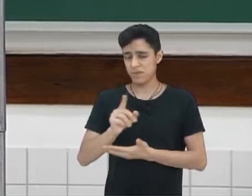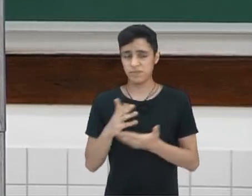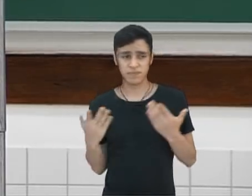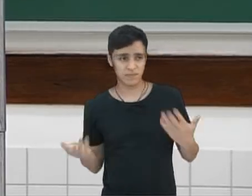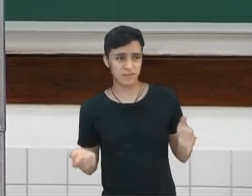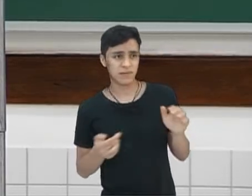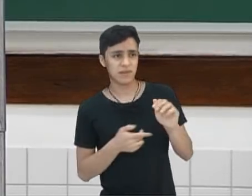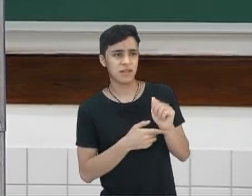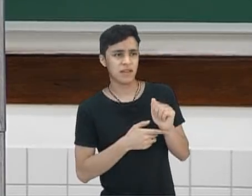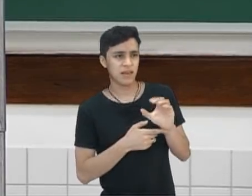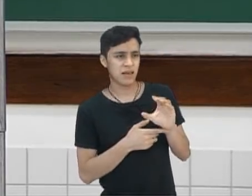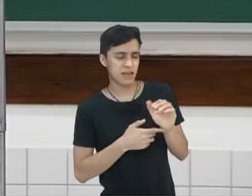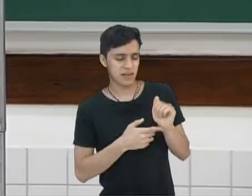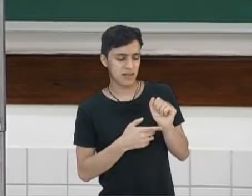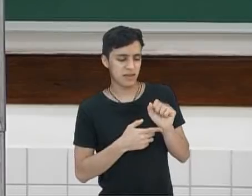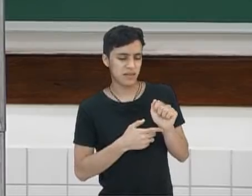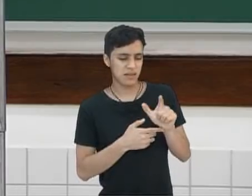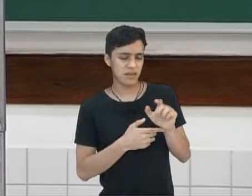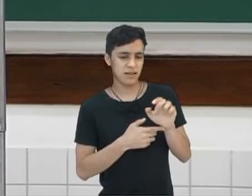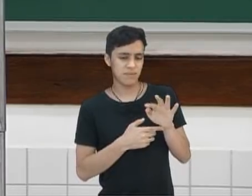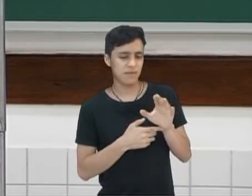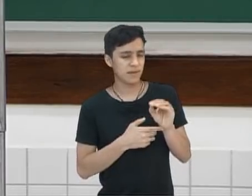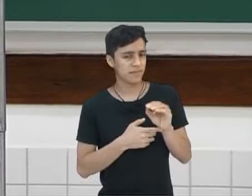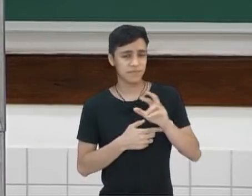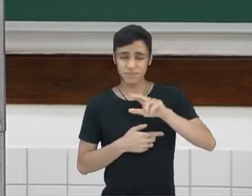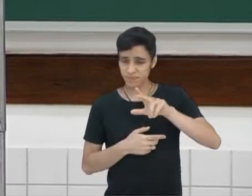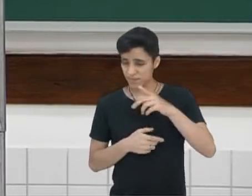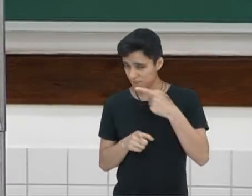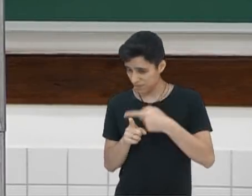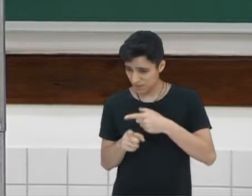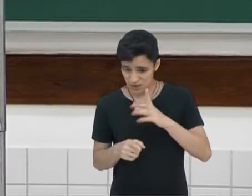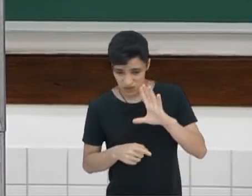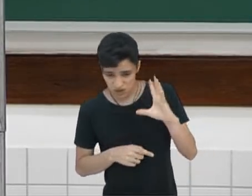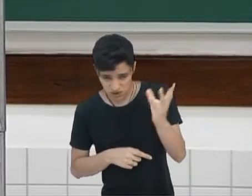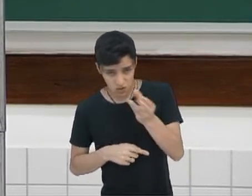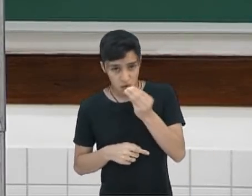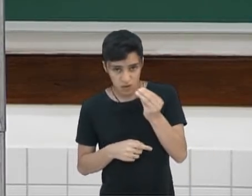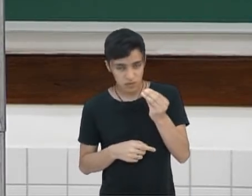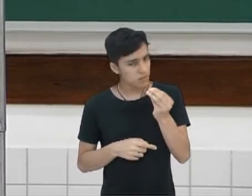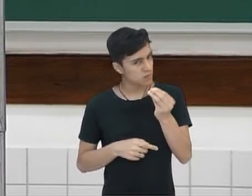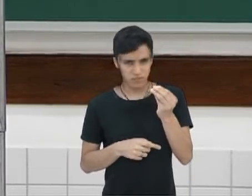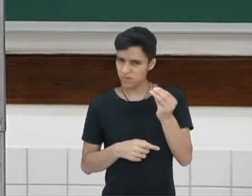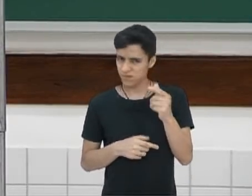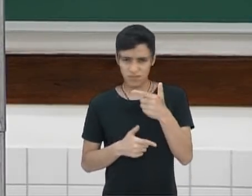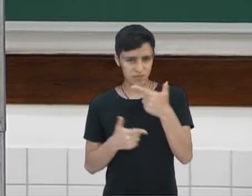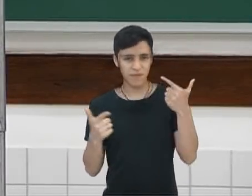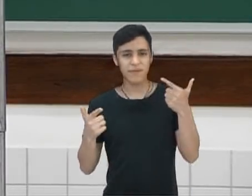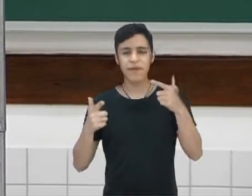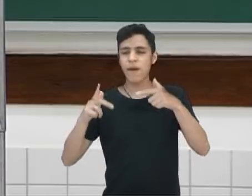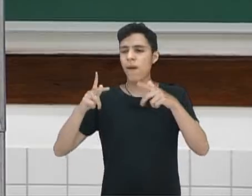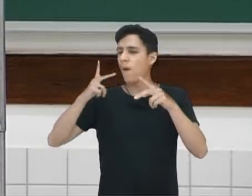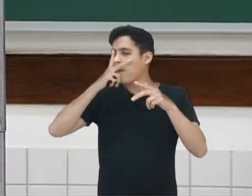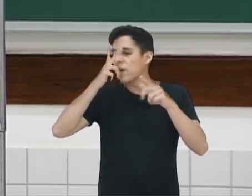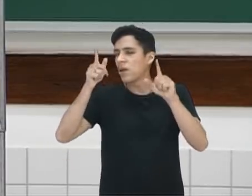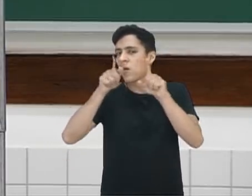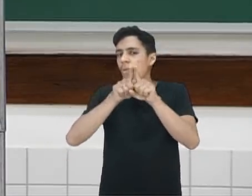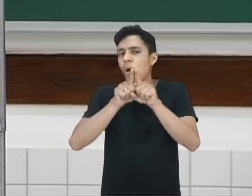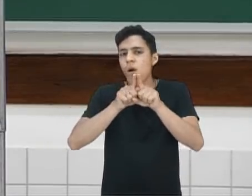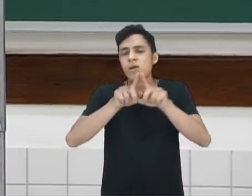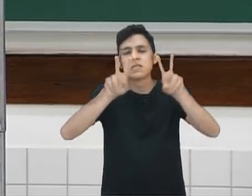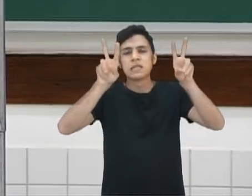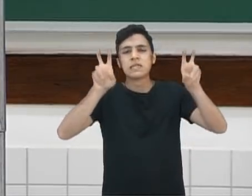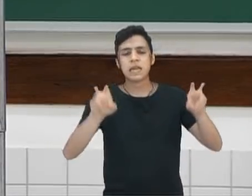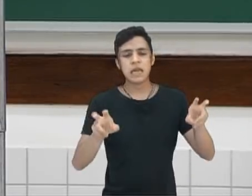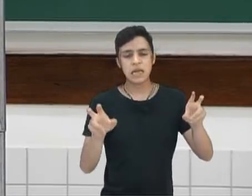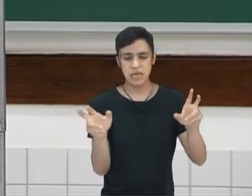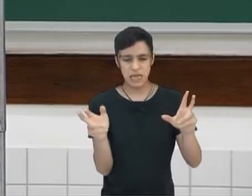acasalamento, piorou. Por quê? Porque nem todos os seres vivos, eles têm ritual de acasalamento, Eles têm